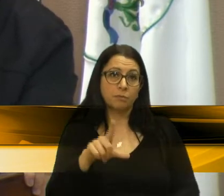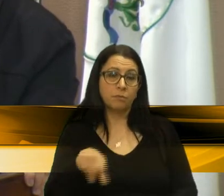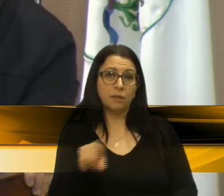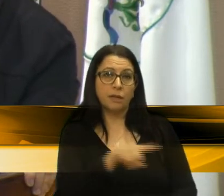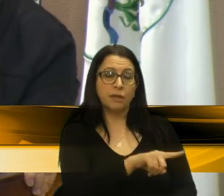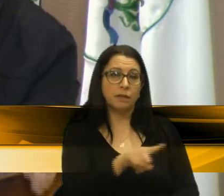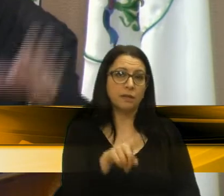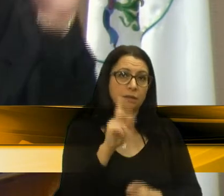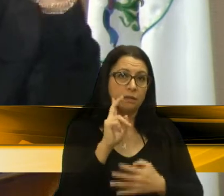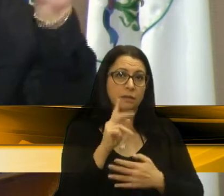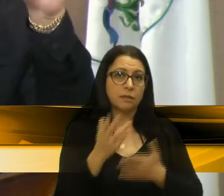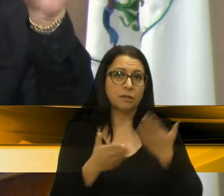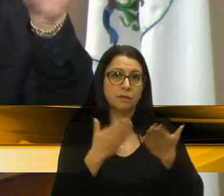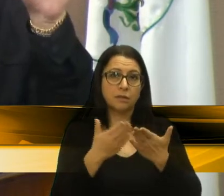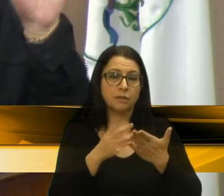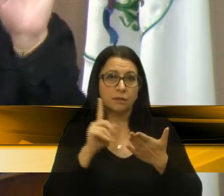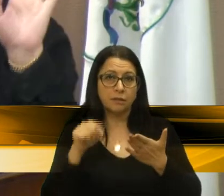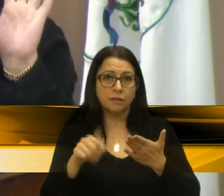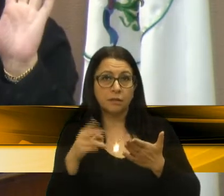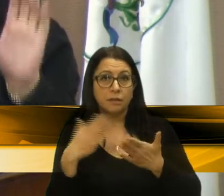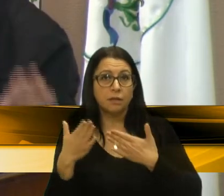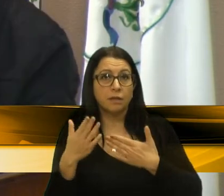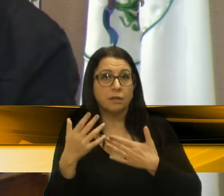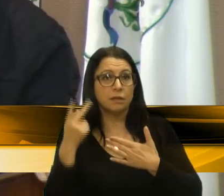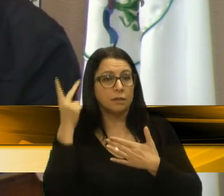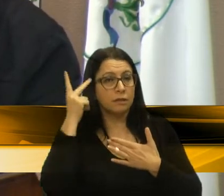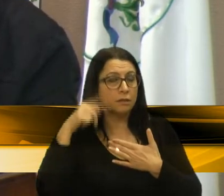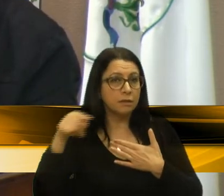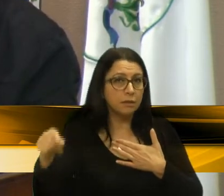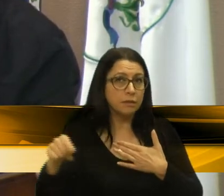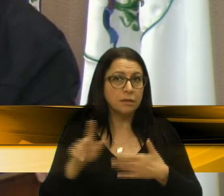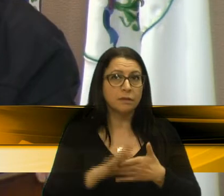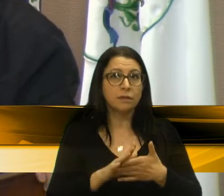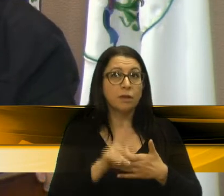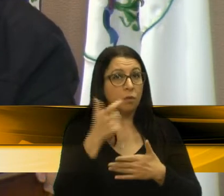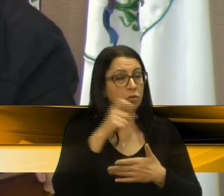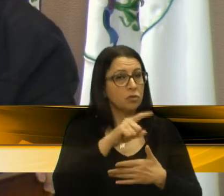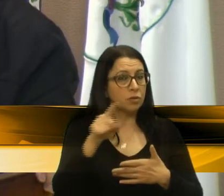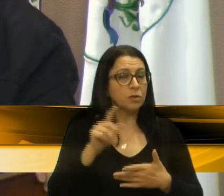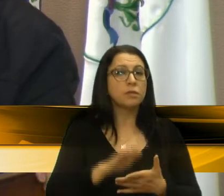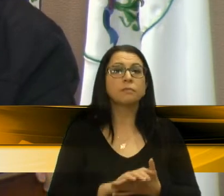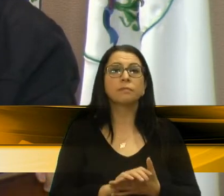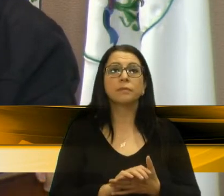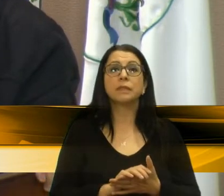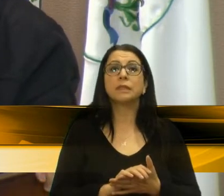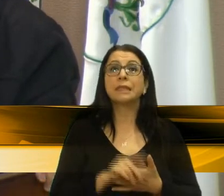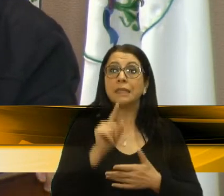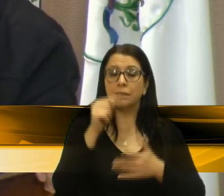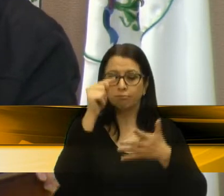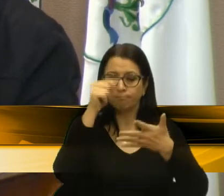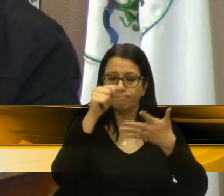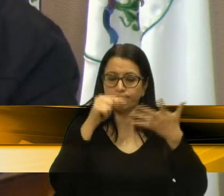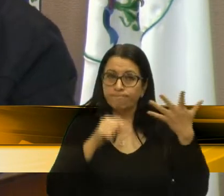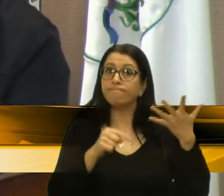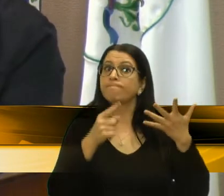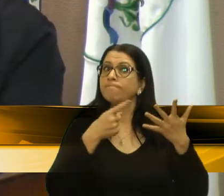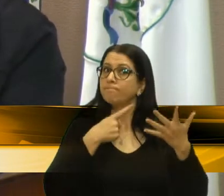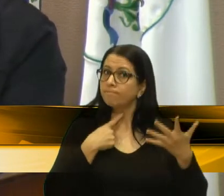para atender aqui, tem que atender lá em São Paulo, né? Provavelmente é isso. Então, essas questões que eu